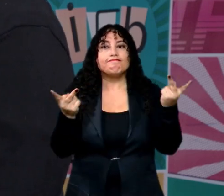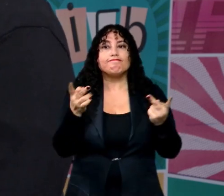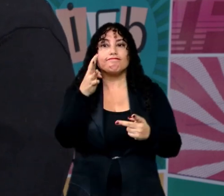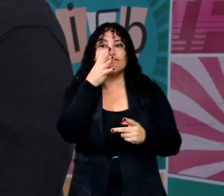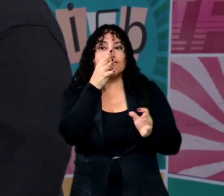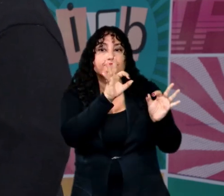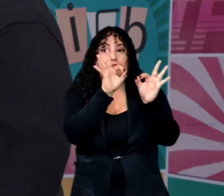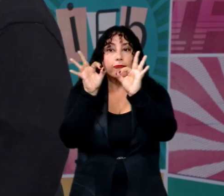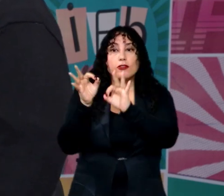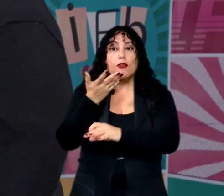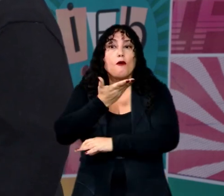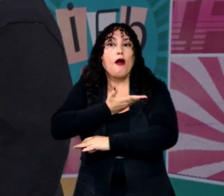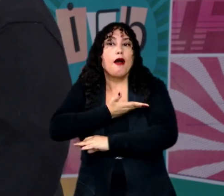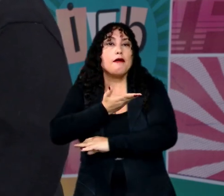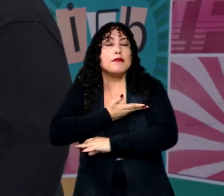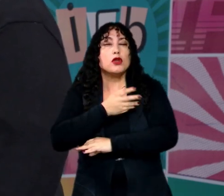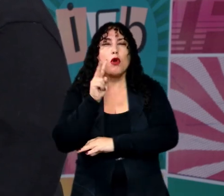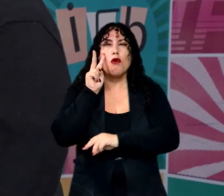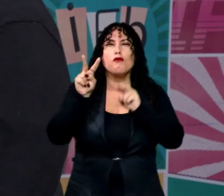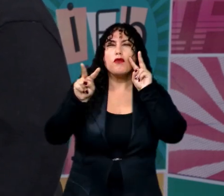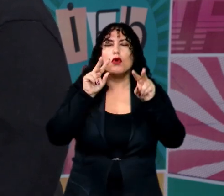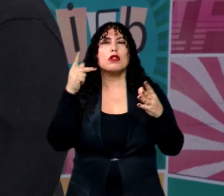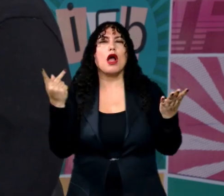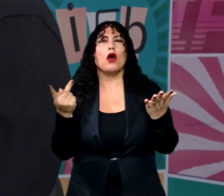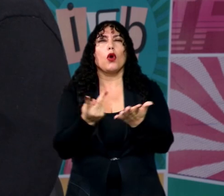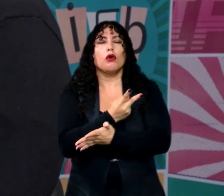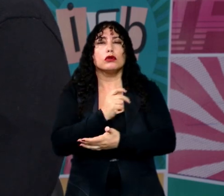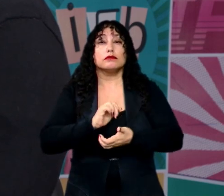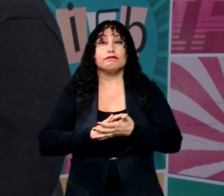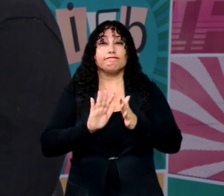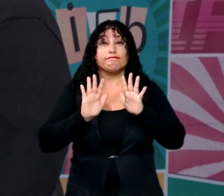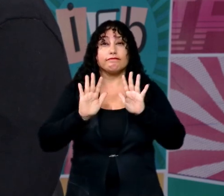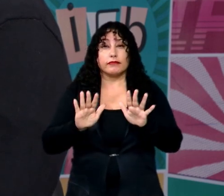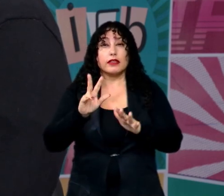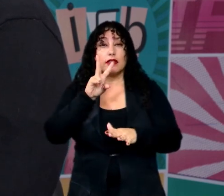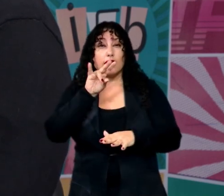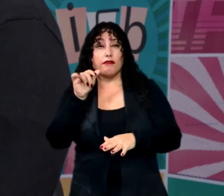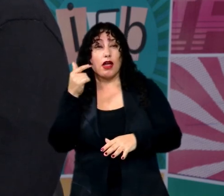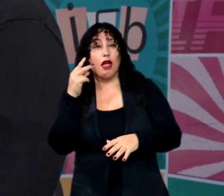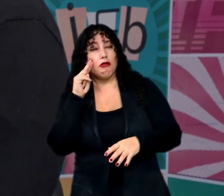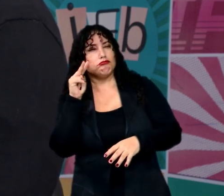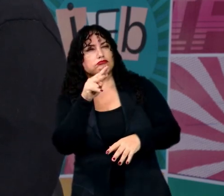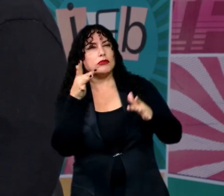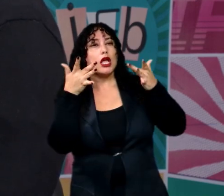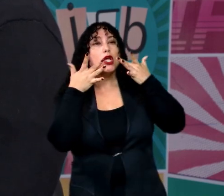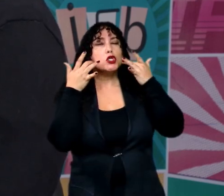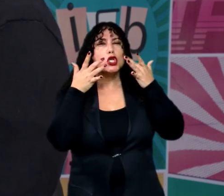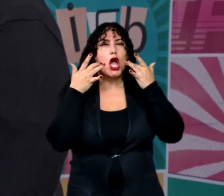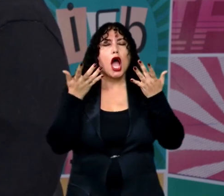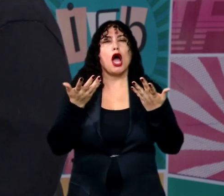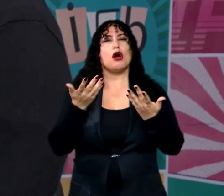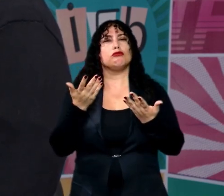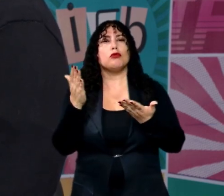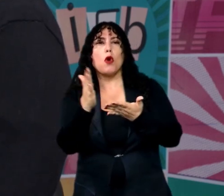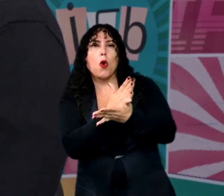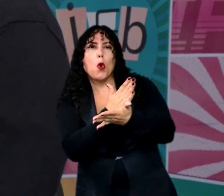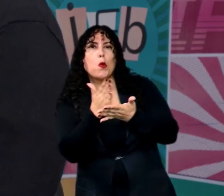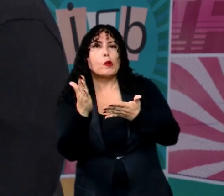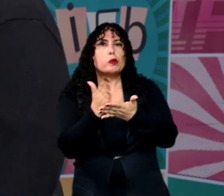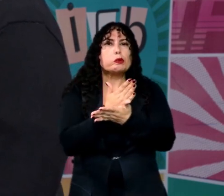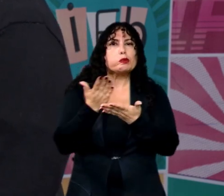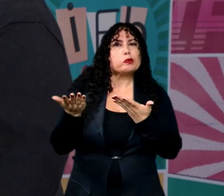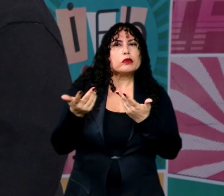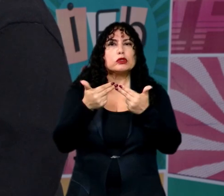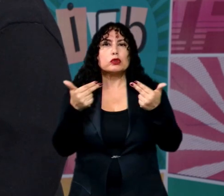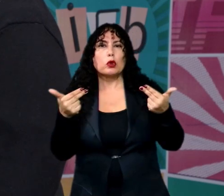os amigos ou ver o que está acontecendo, né? Mas você vai em alguns teatros, em algumas peças, em